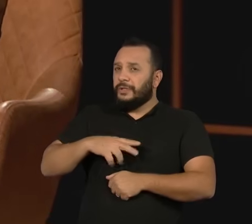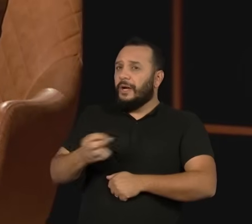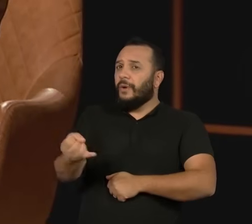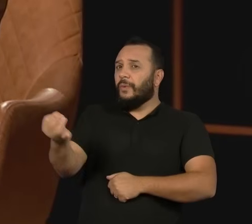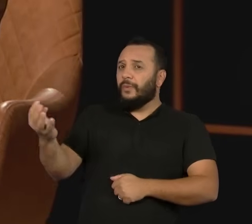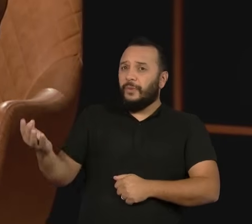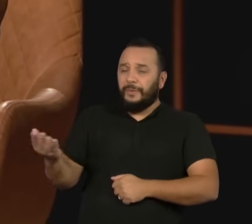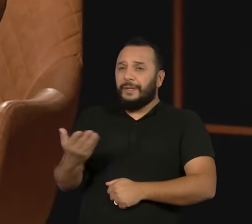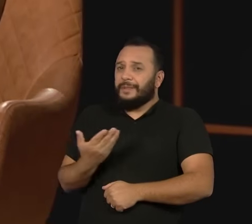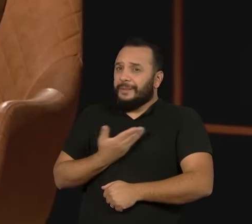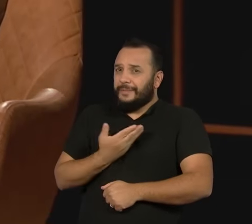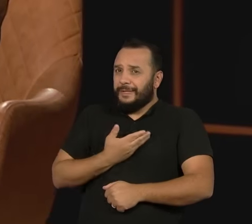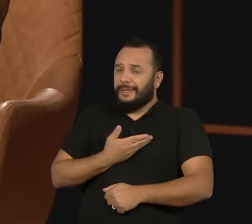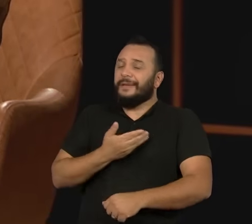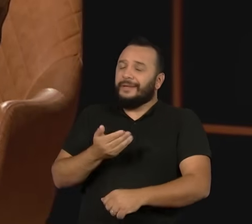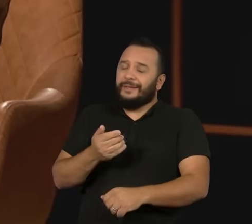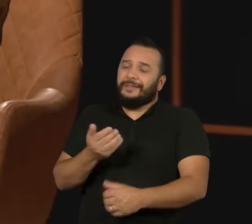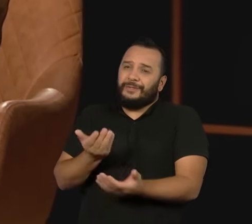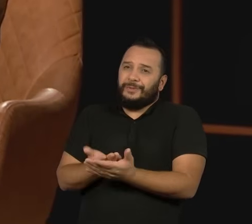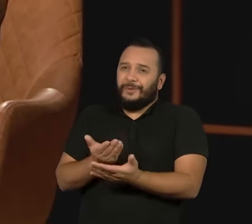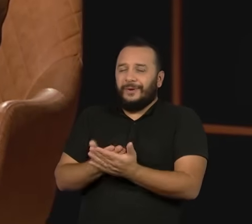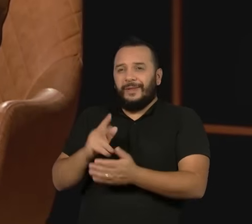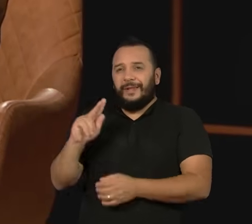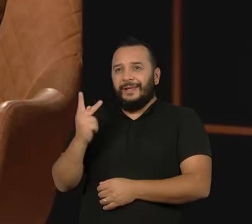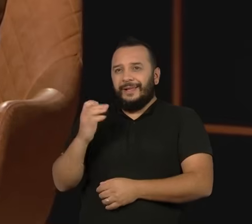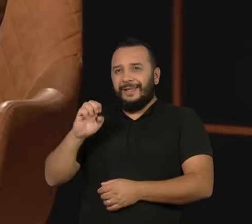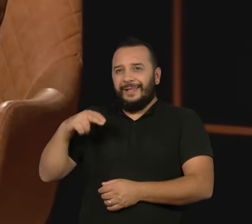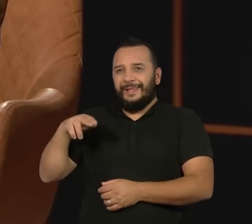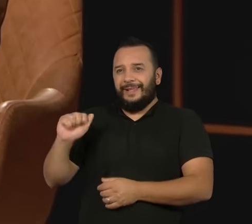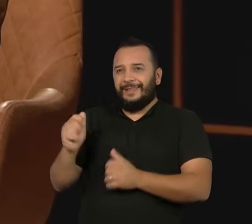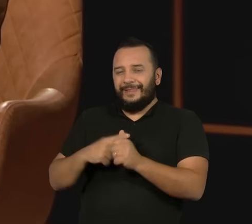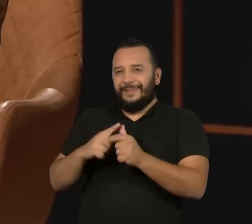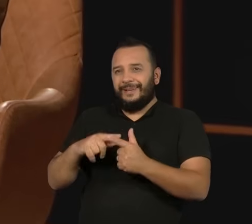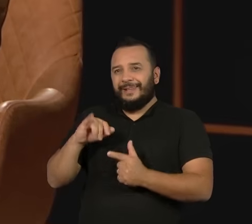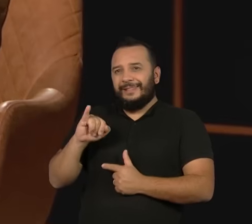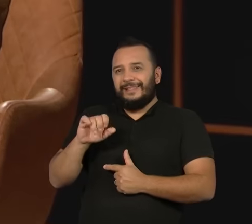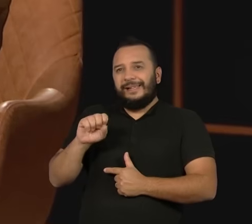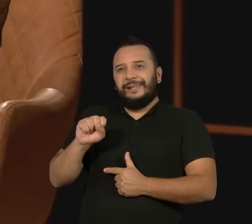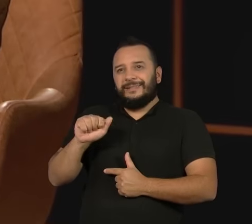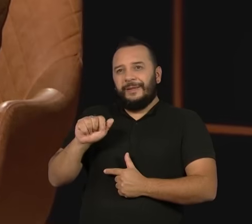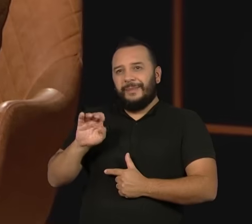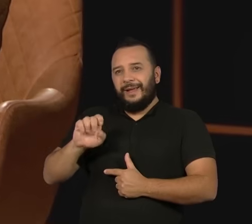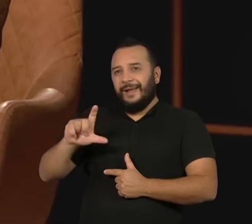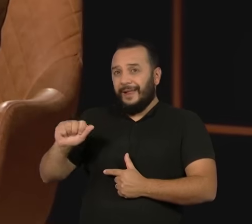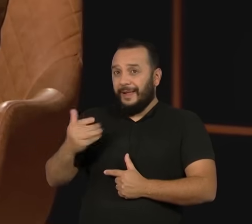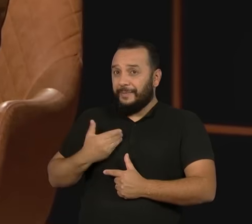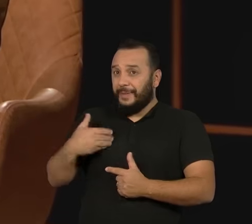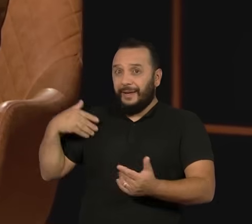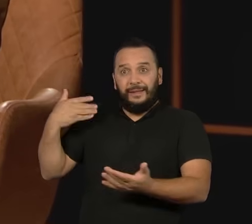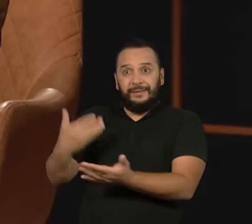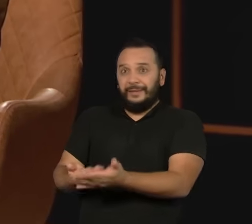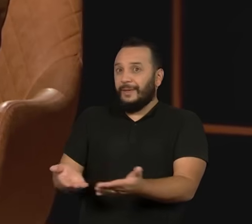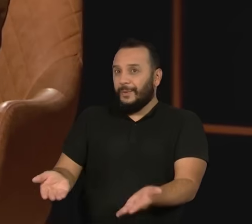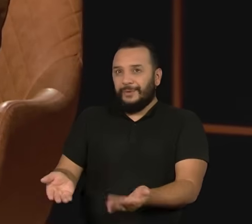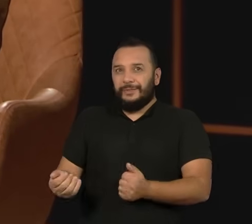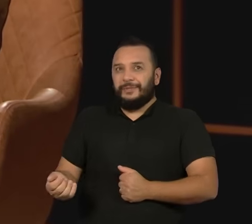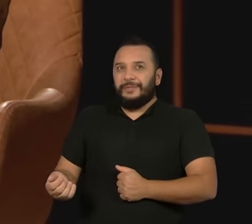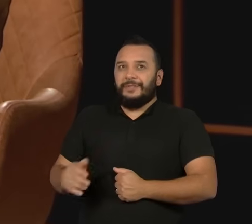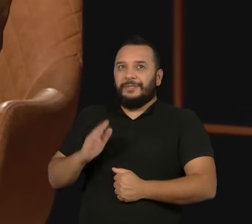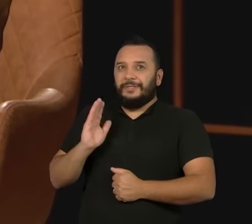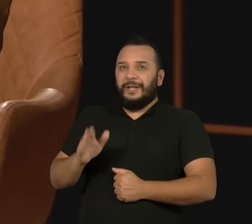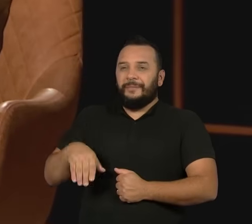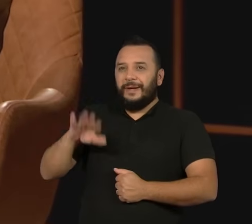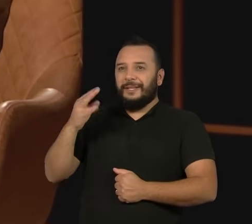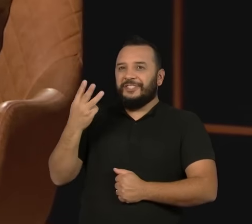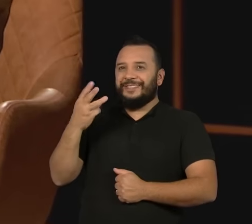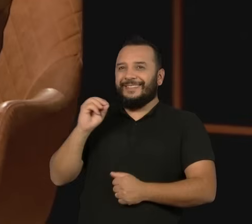da escola. A Helena, estava a Isabela, que são amigas minhas até hoje. A gente é amiga há mais de